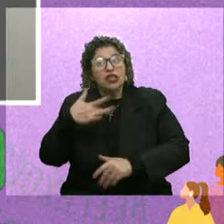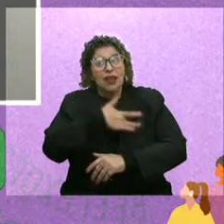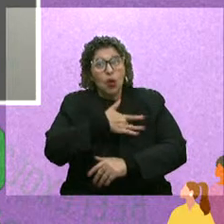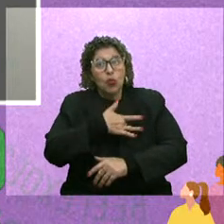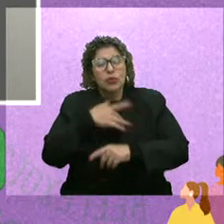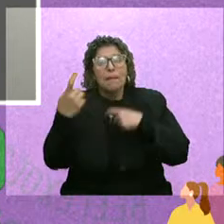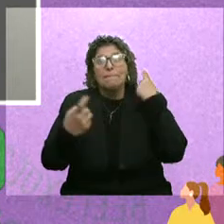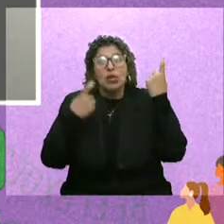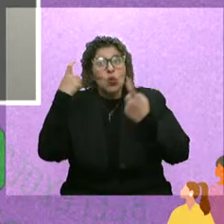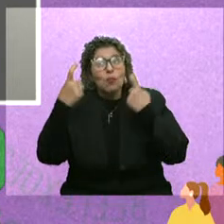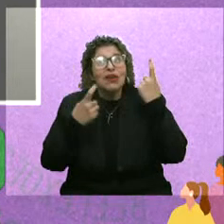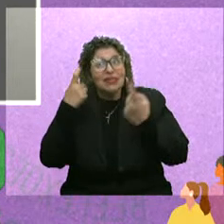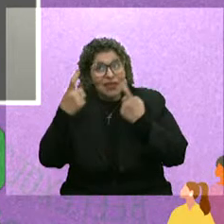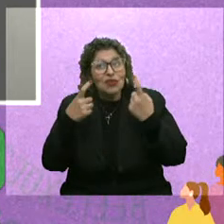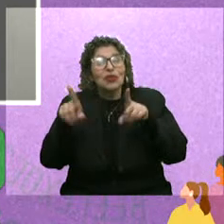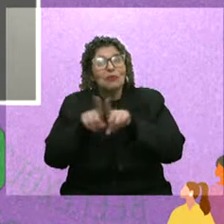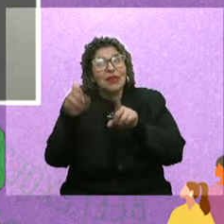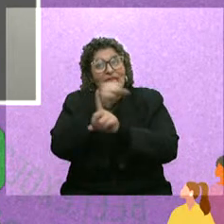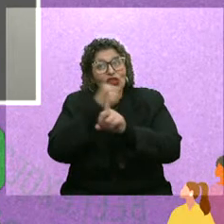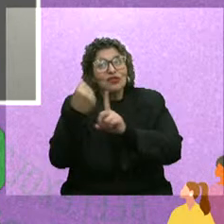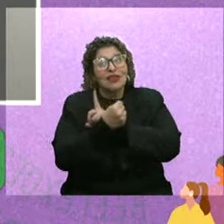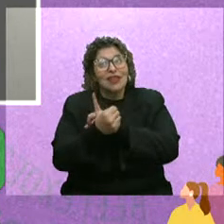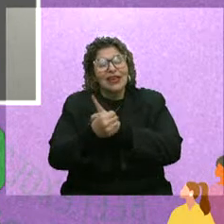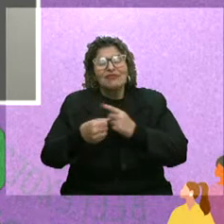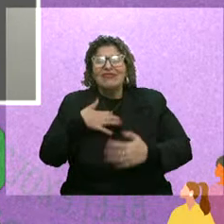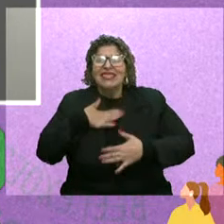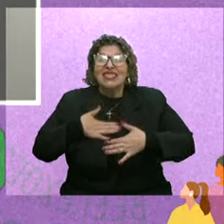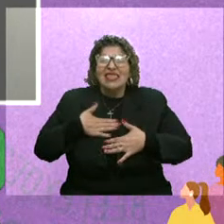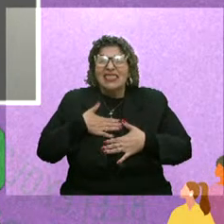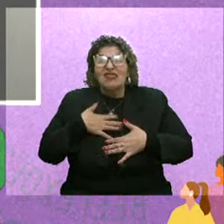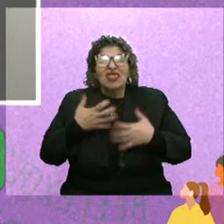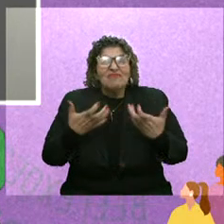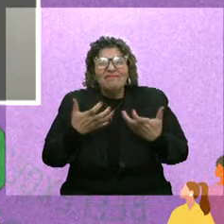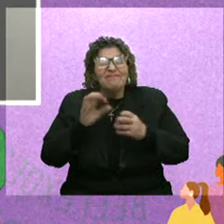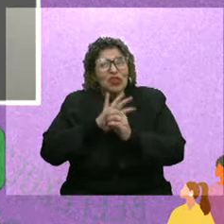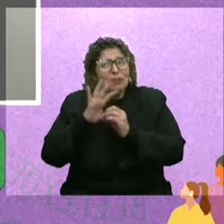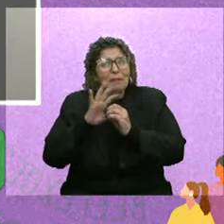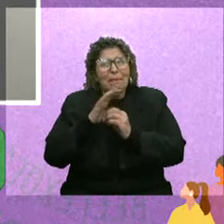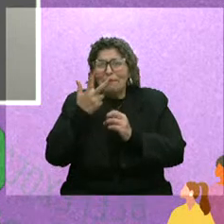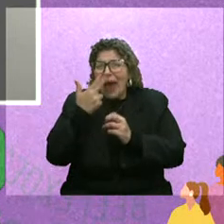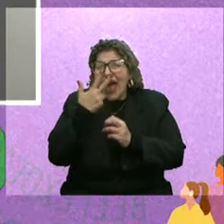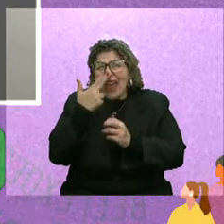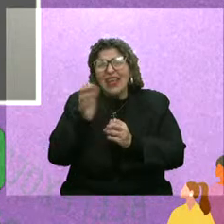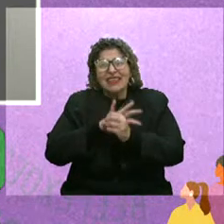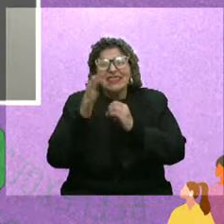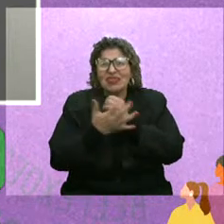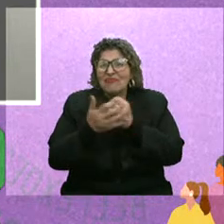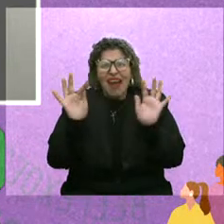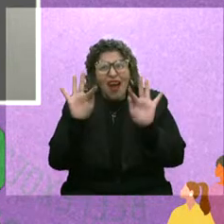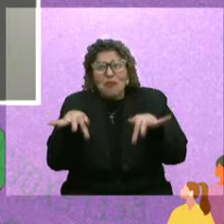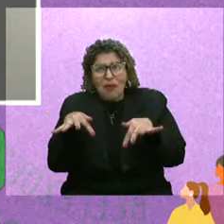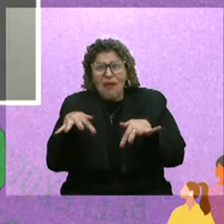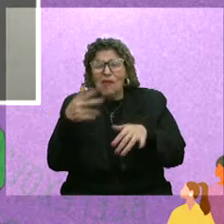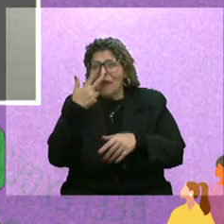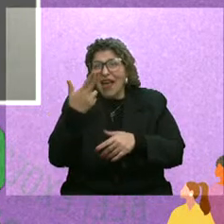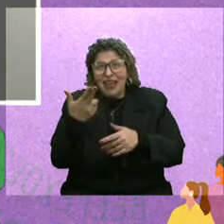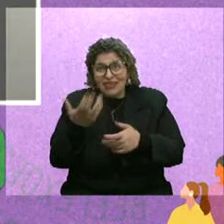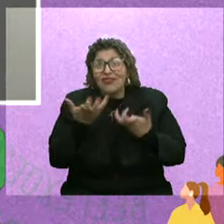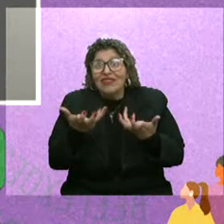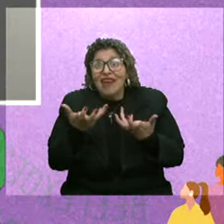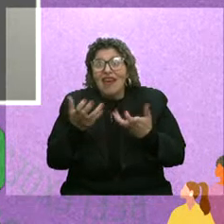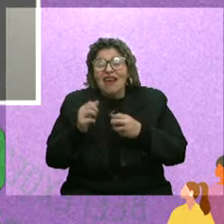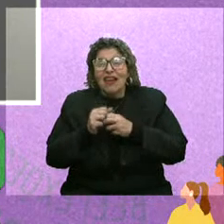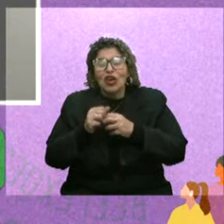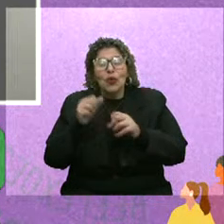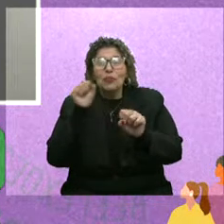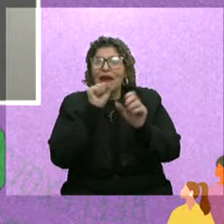A preocupação deles é o seguinte, nós estamos já com a sensação de que a pandemia acabou. É um desejo. Todo mundo está com esse desejo. Quando a gente bate